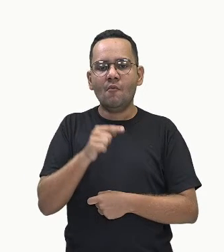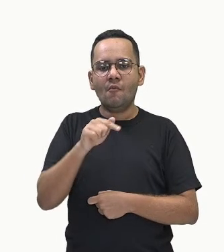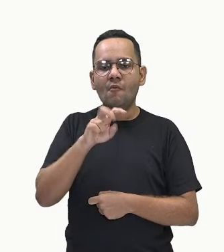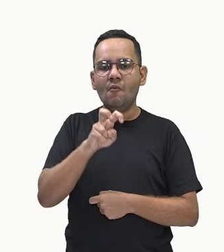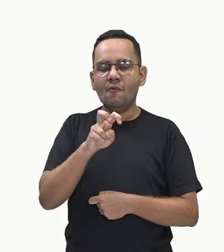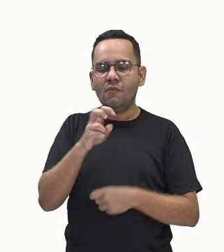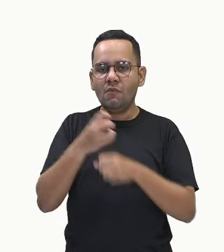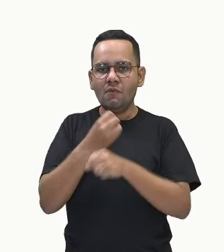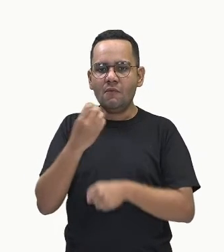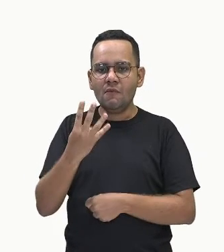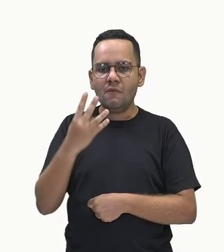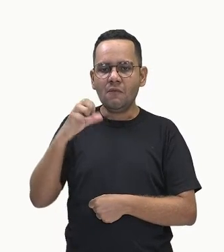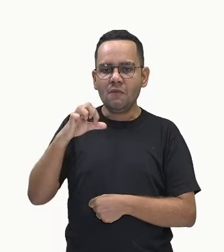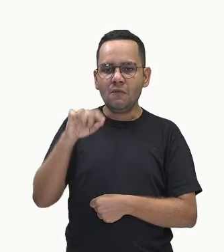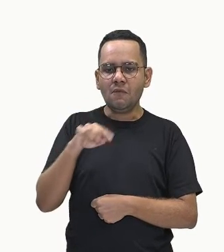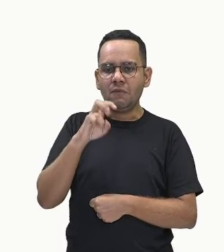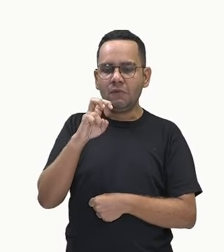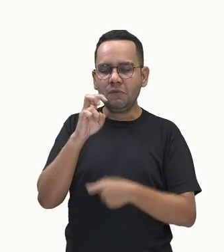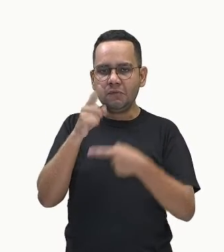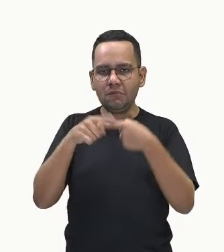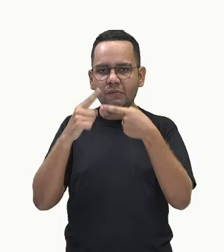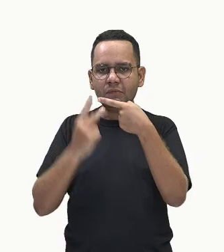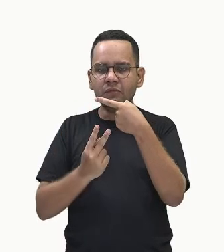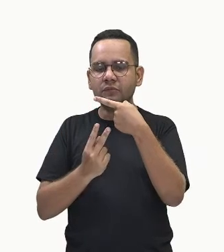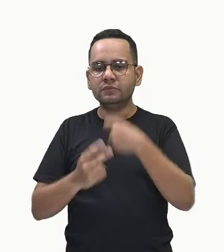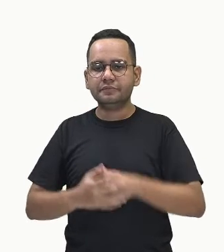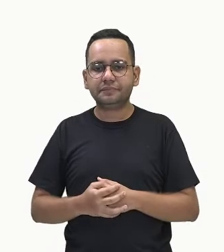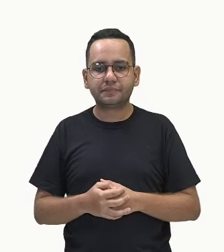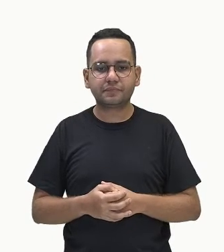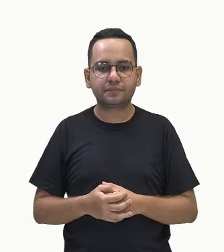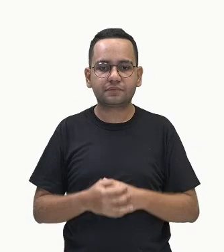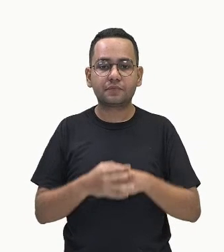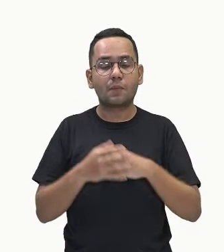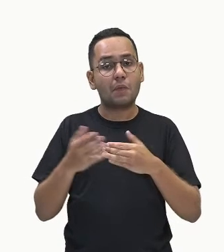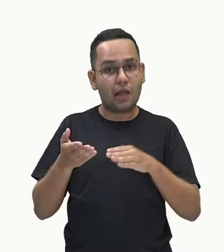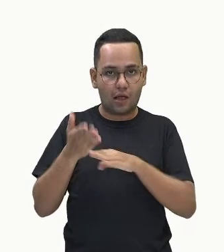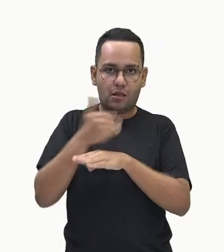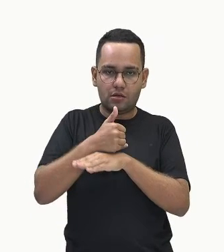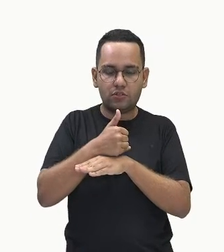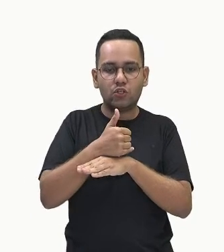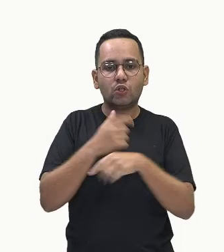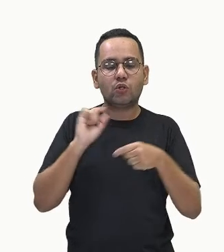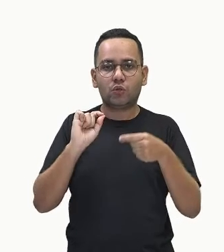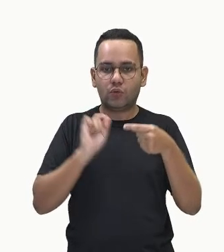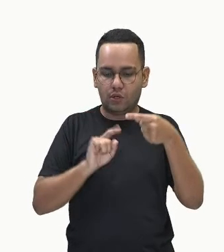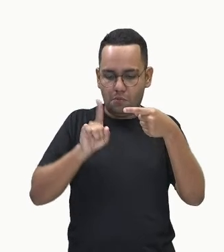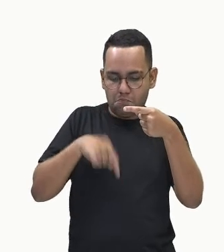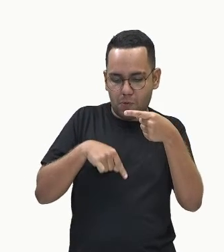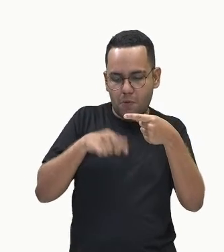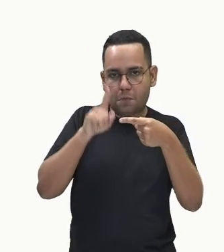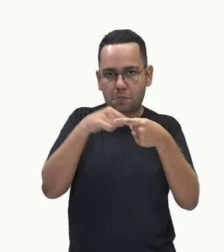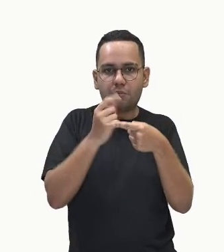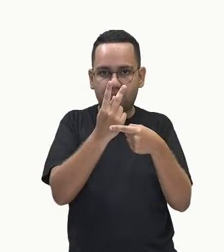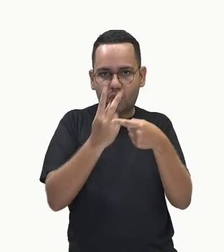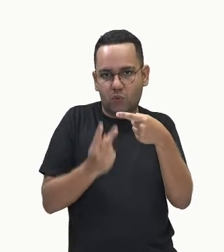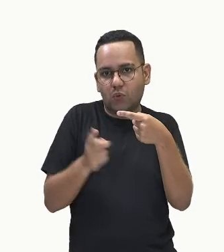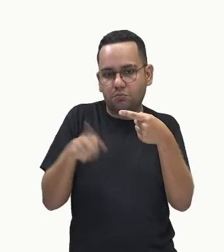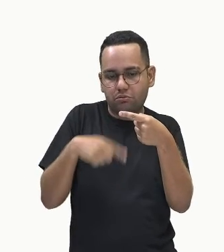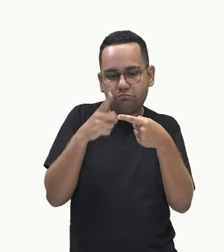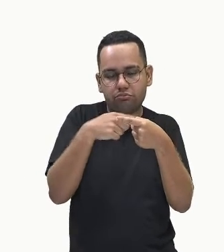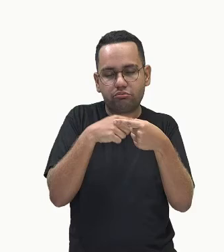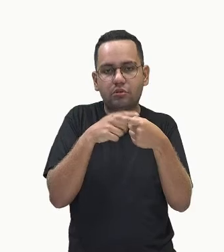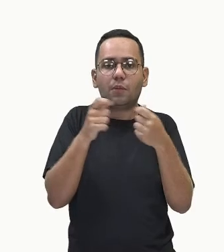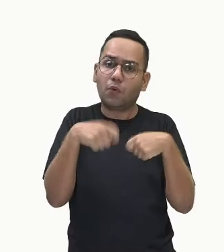Lembrando também que nós fizemos aqui o recurso matemático, nós dividimos 2 por 2. É uma outra forma de você resolver,